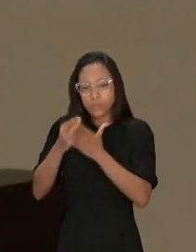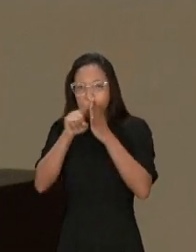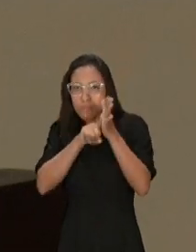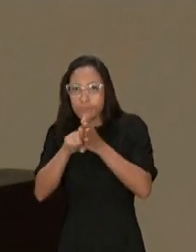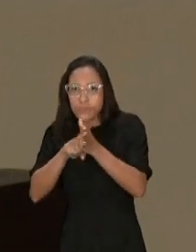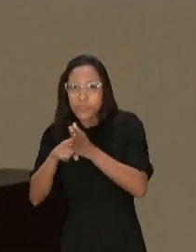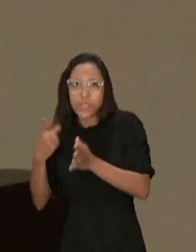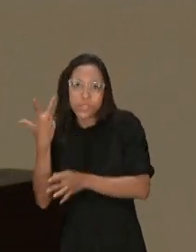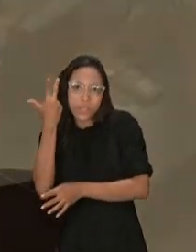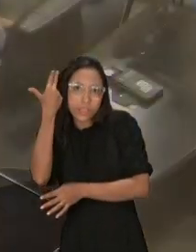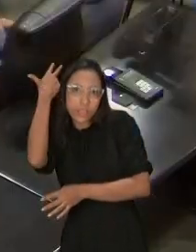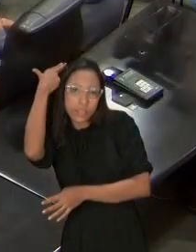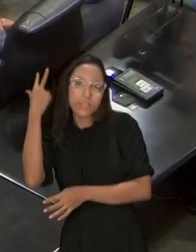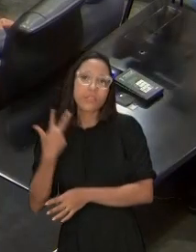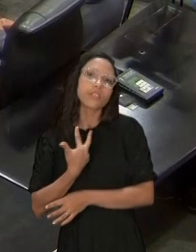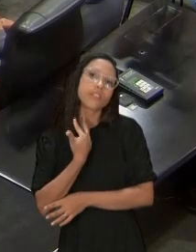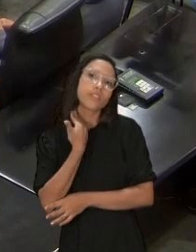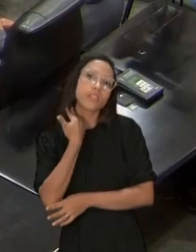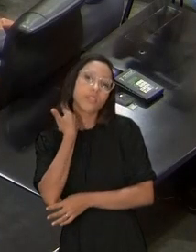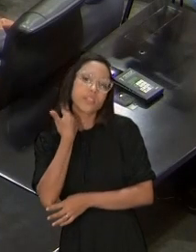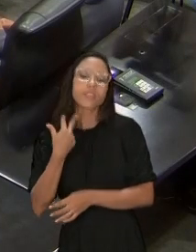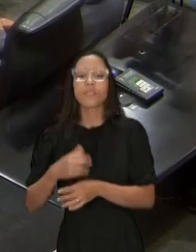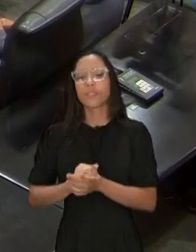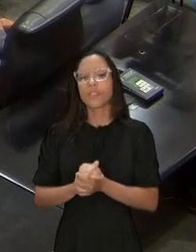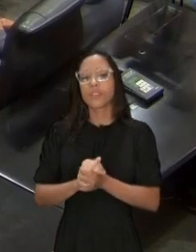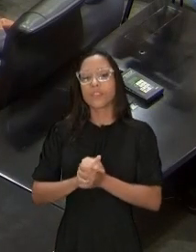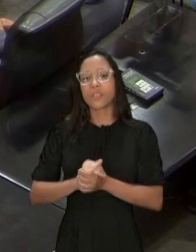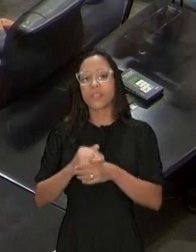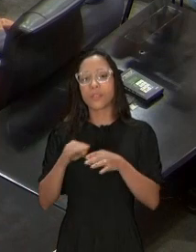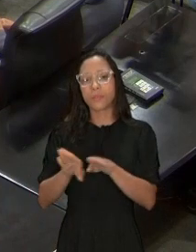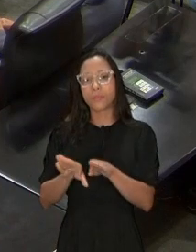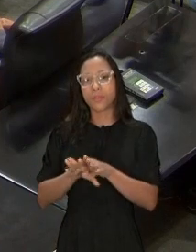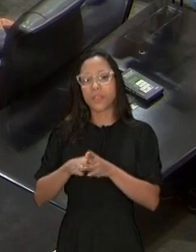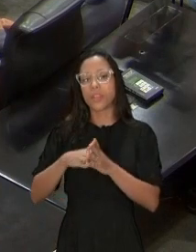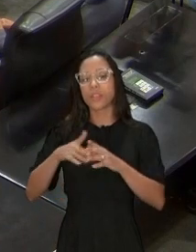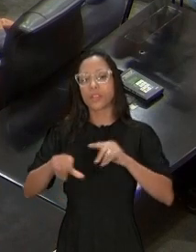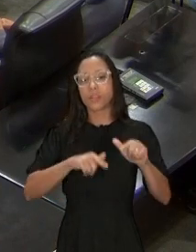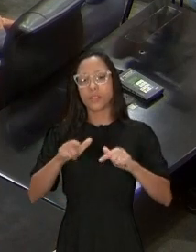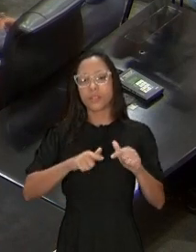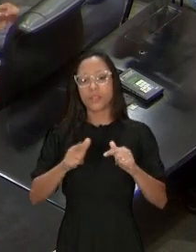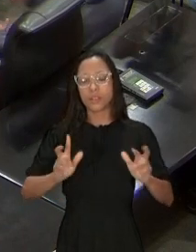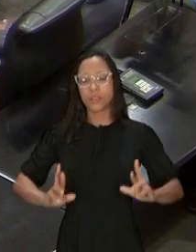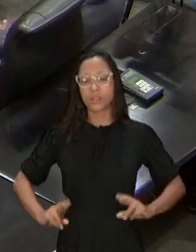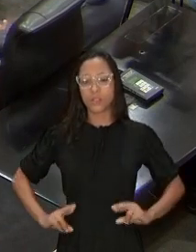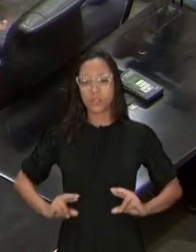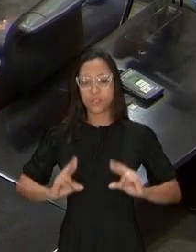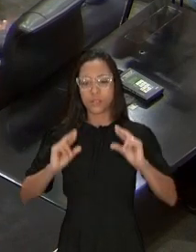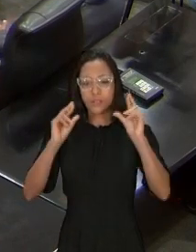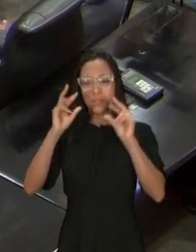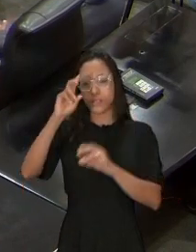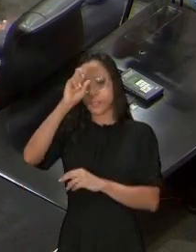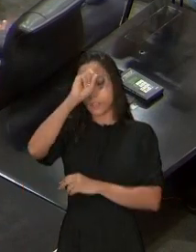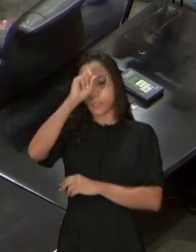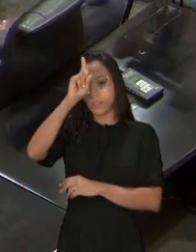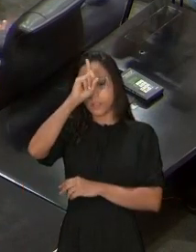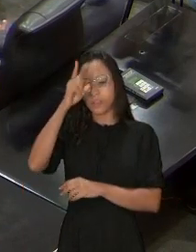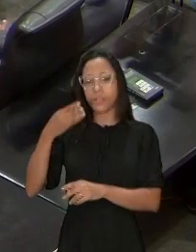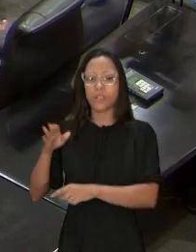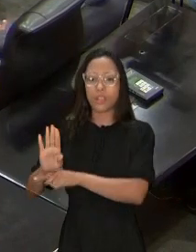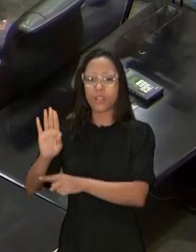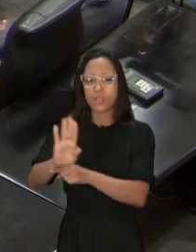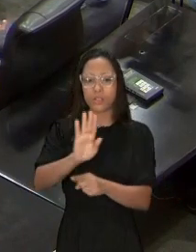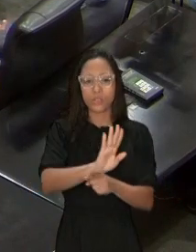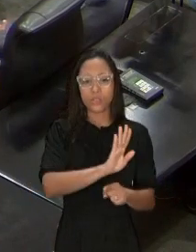É membro da Sociedade Brasileira de Cirurgia do Hospital de Câncer desde a sua chegada, ajudando pacientes a esse